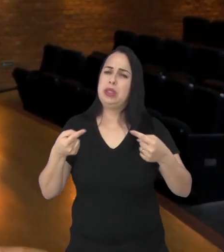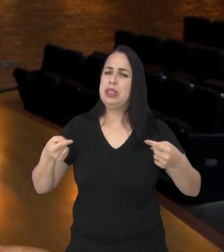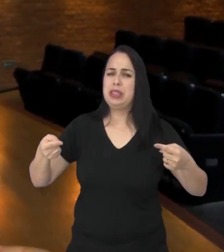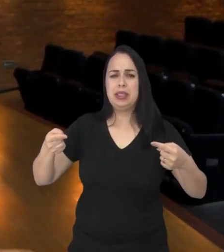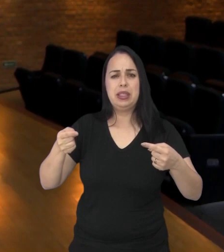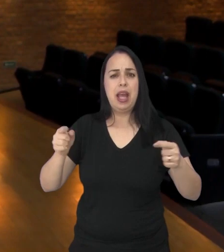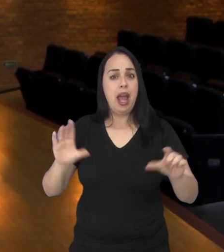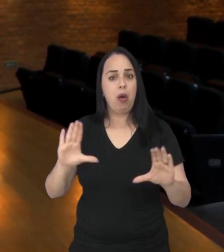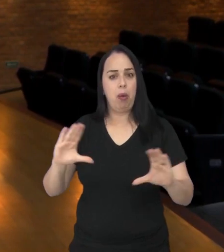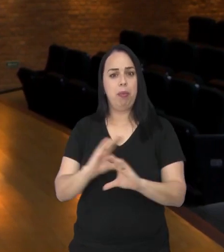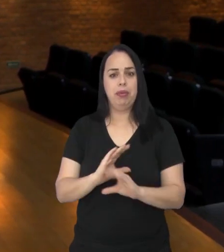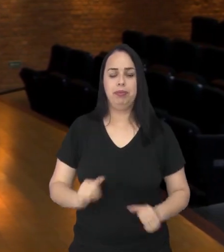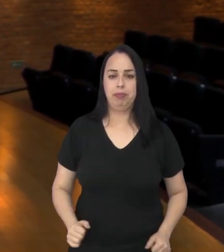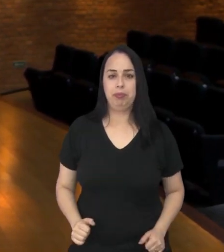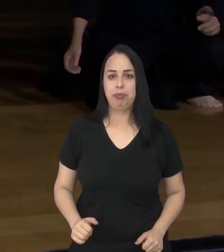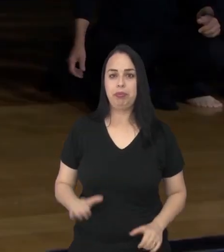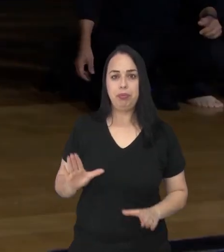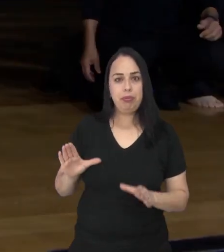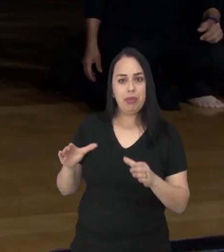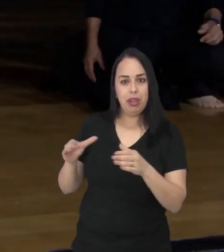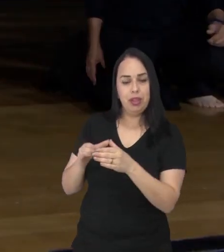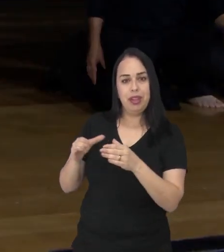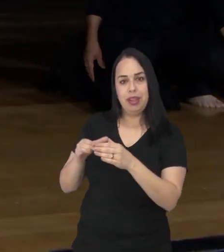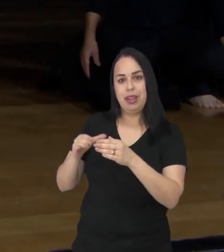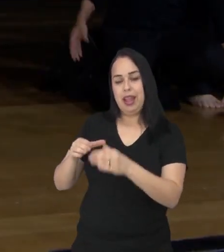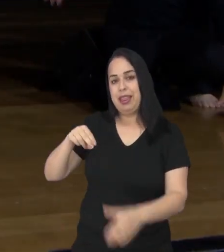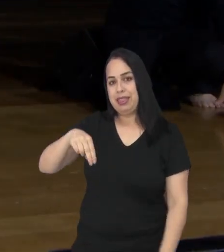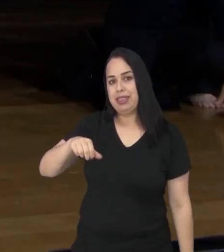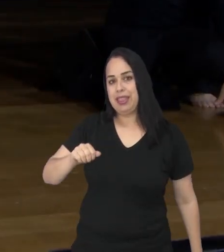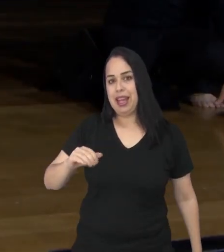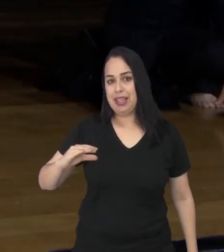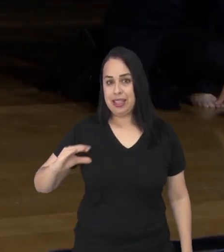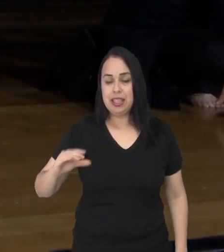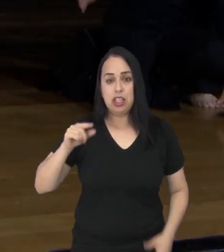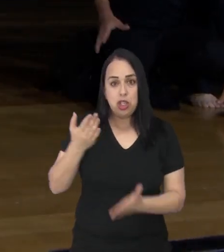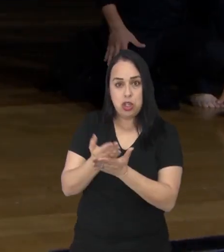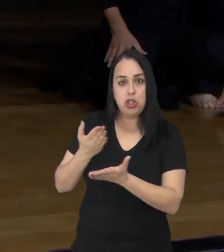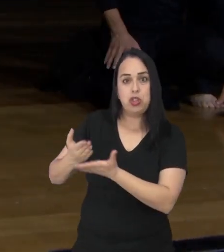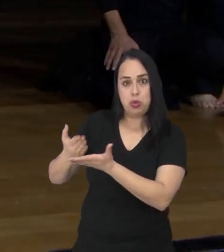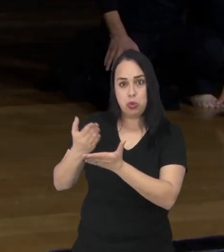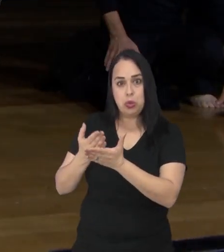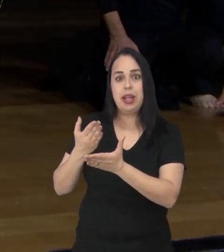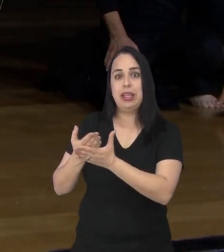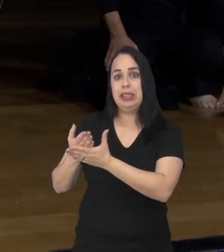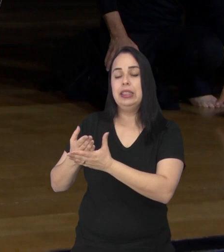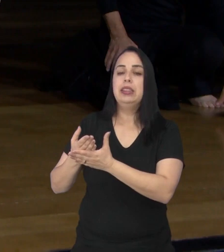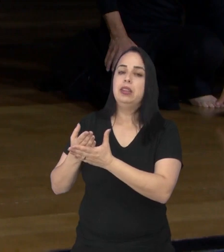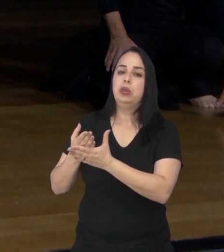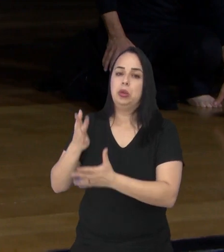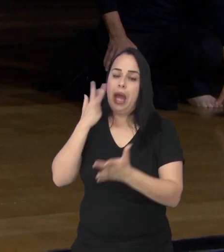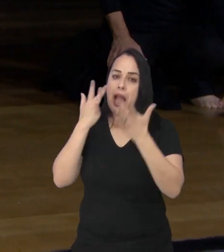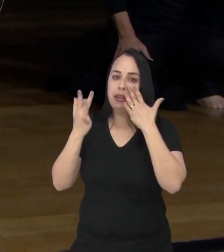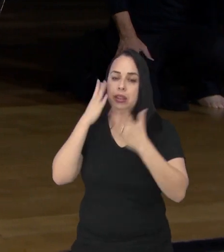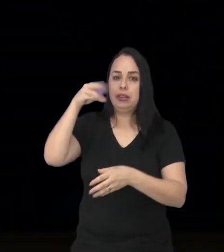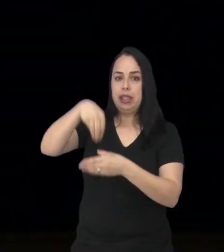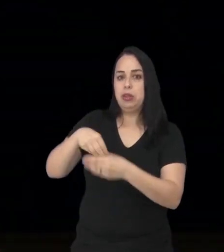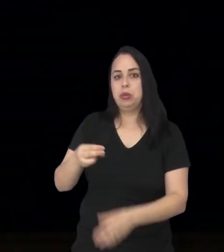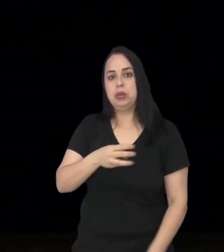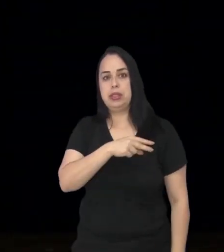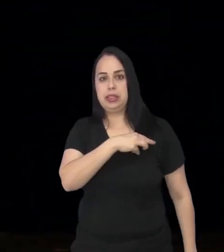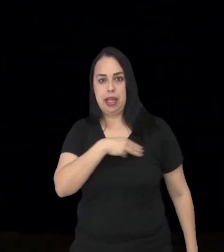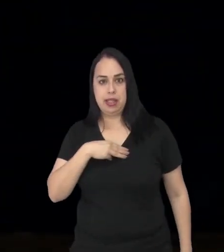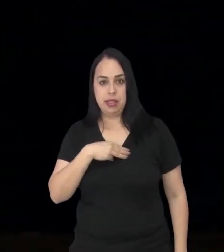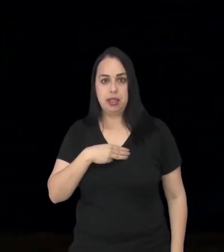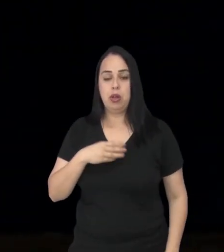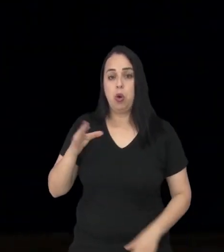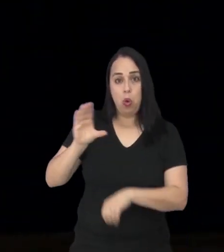música, e é tudo bem completo. Eles fazem parte do NAC, o Núcleo de Estudos Cênicos do SESI São José. O